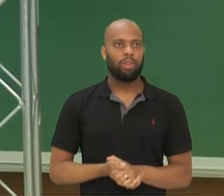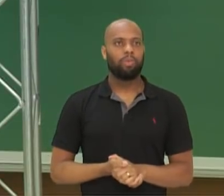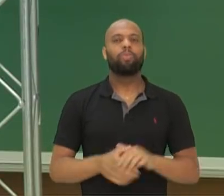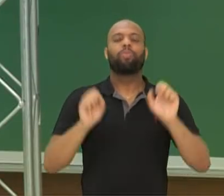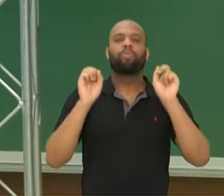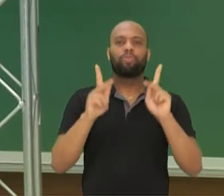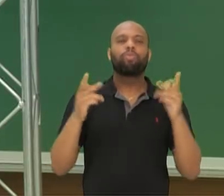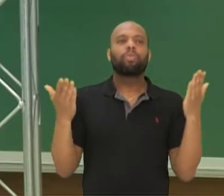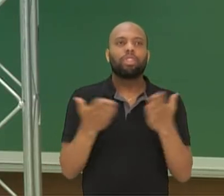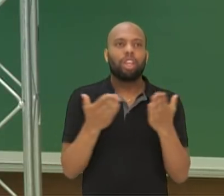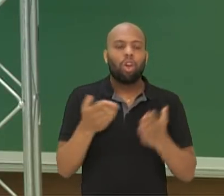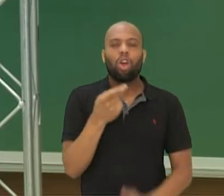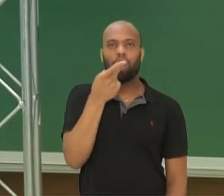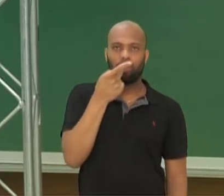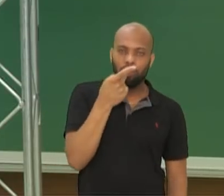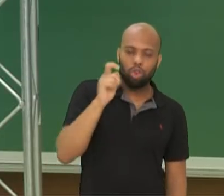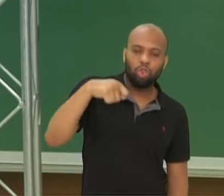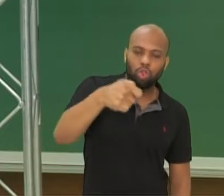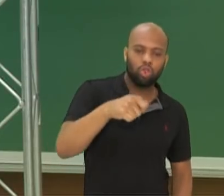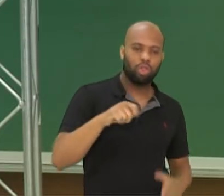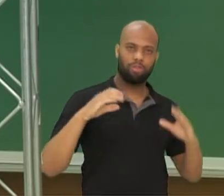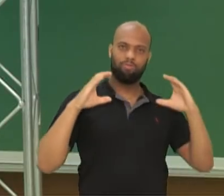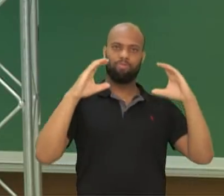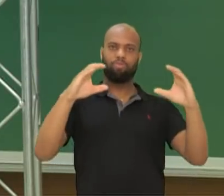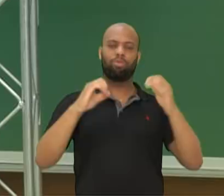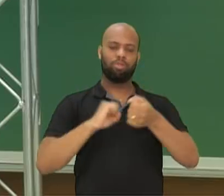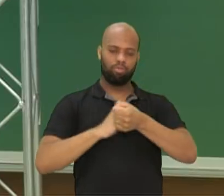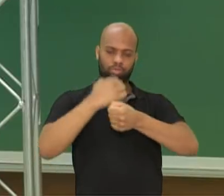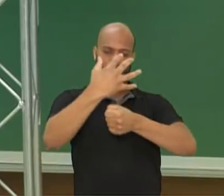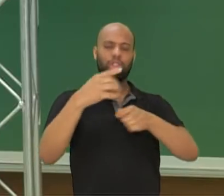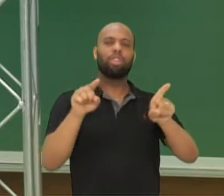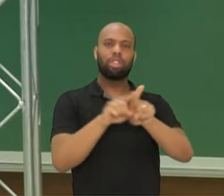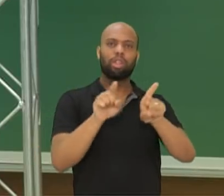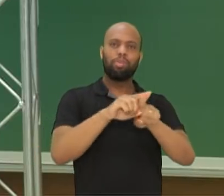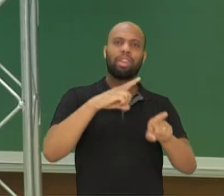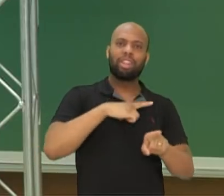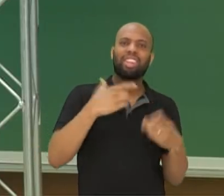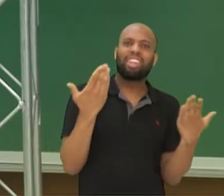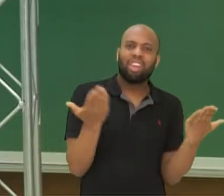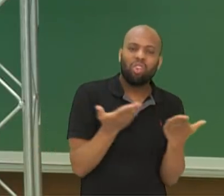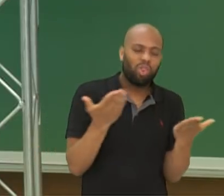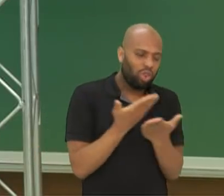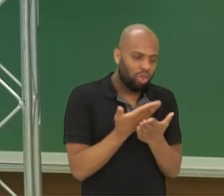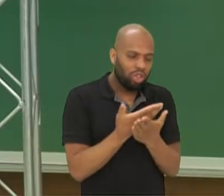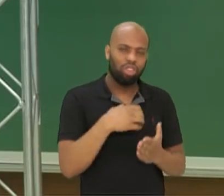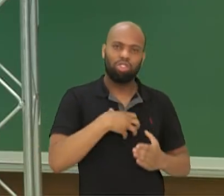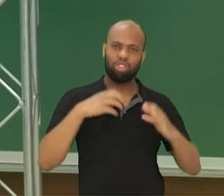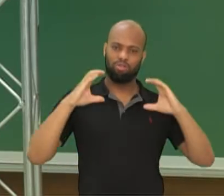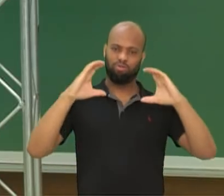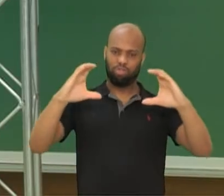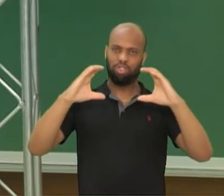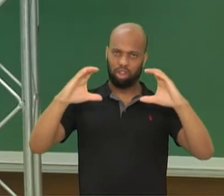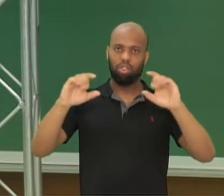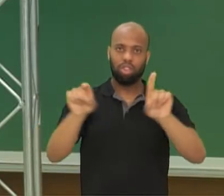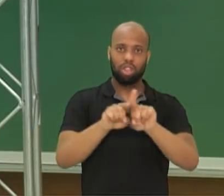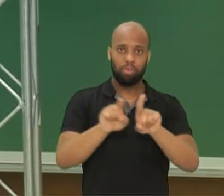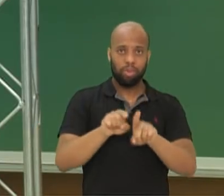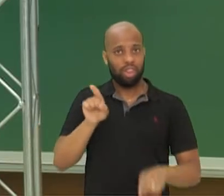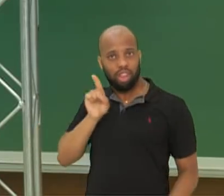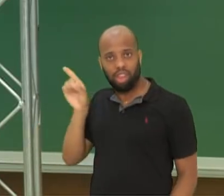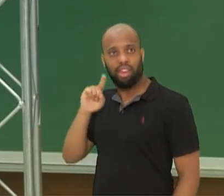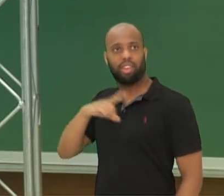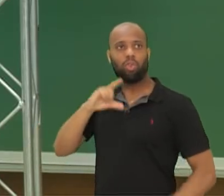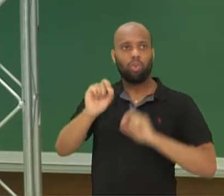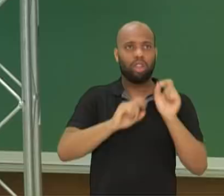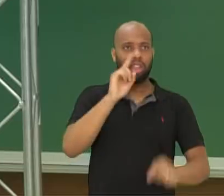Muito bem, falando de função exponencial e já tratando ela como função, aqui é a função indicada um